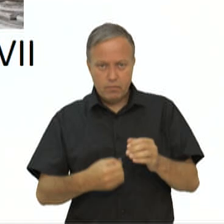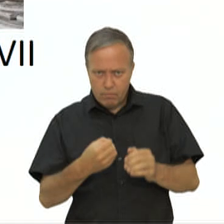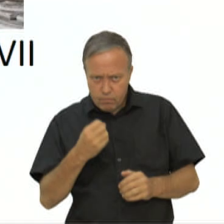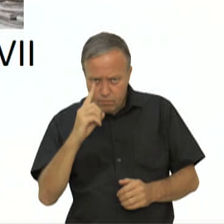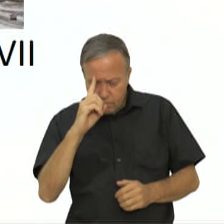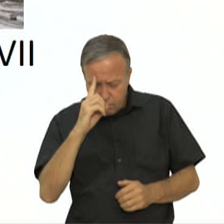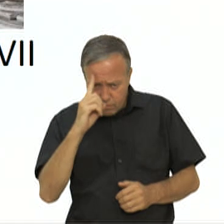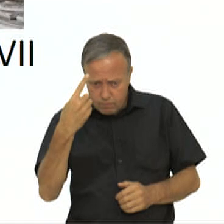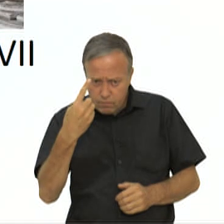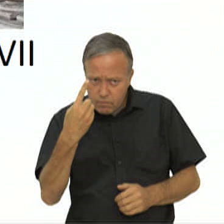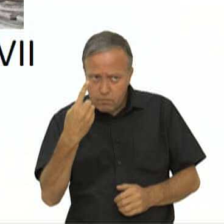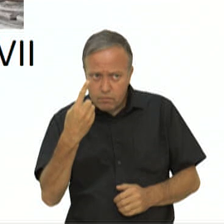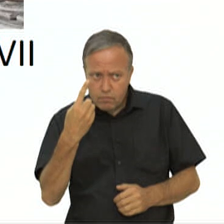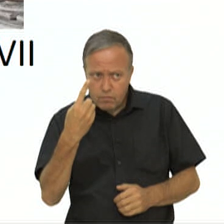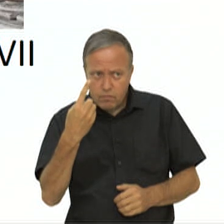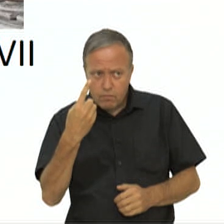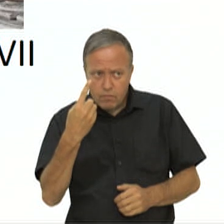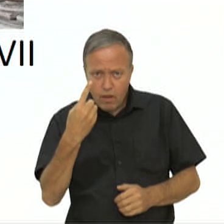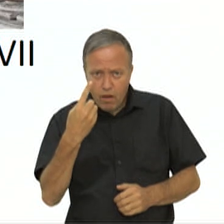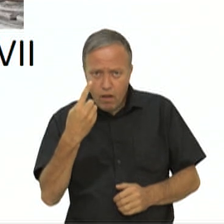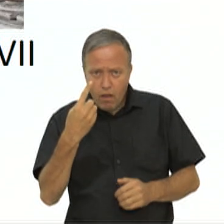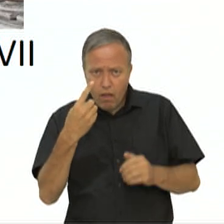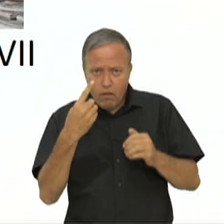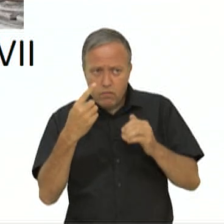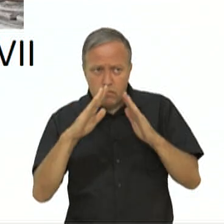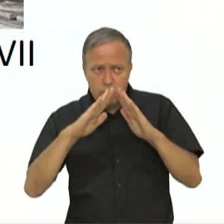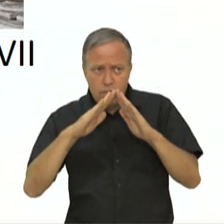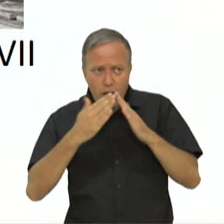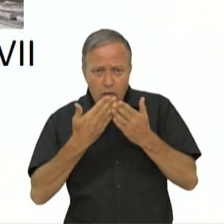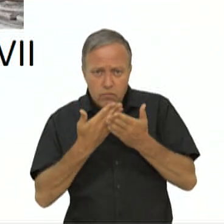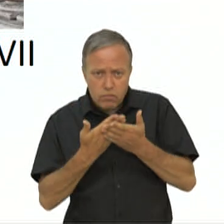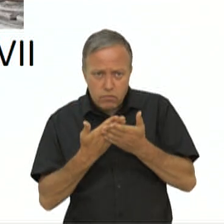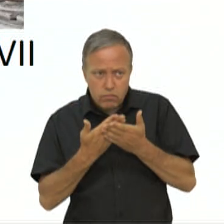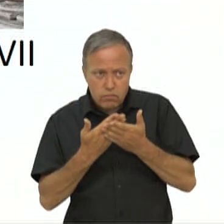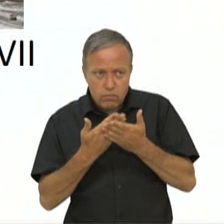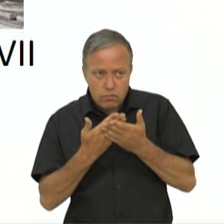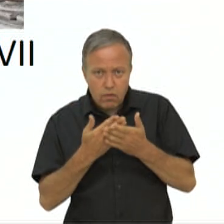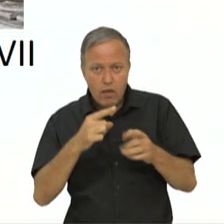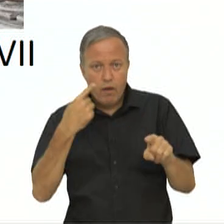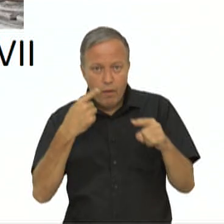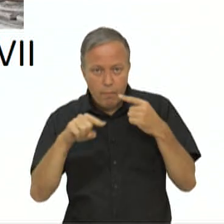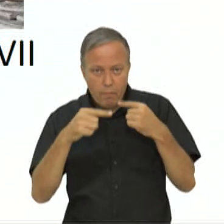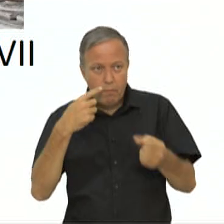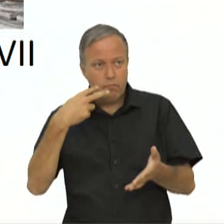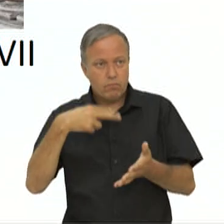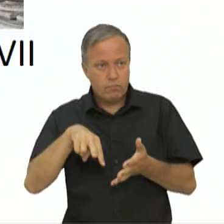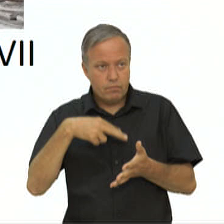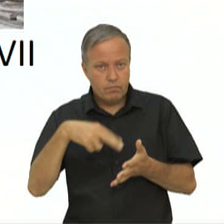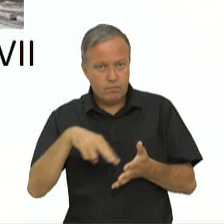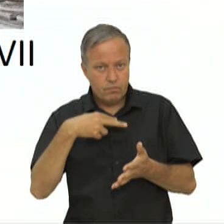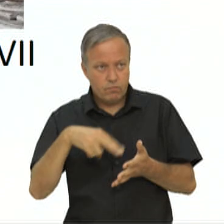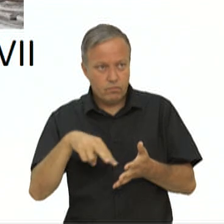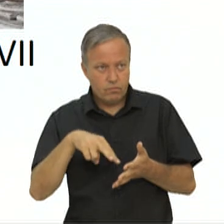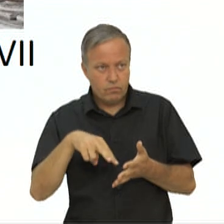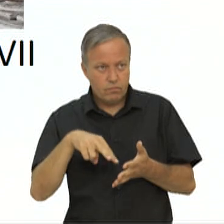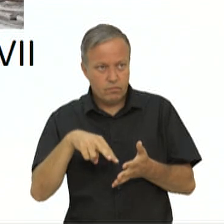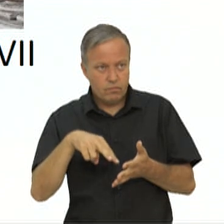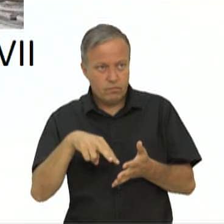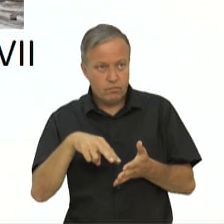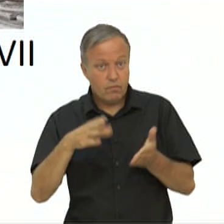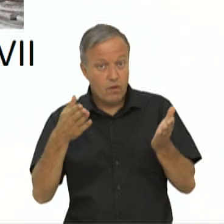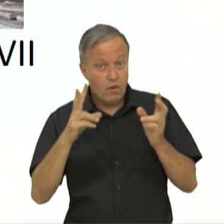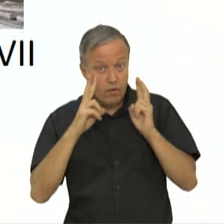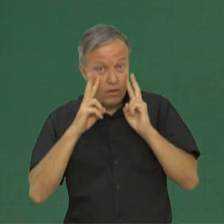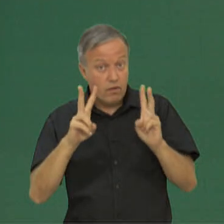Academia Real de Música e Dança. A Academia Real de Música e Dança, pessoal, é este local que está